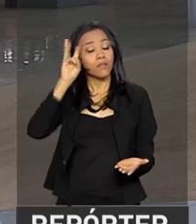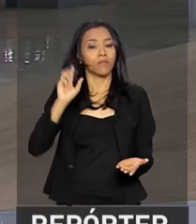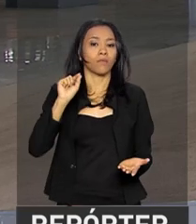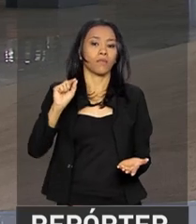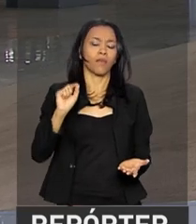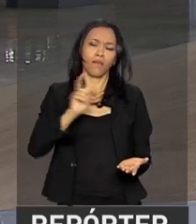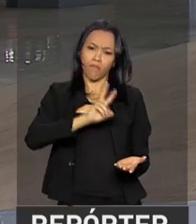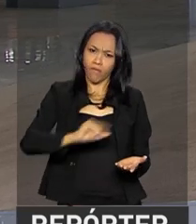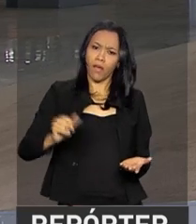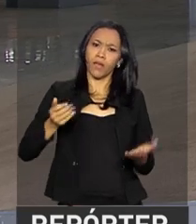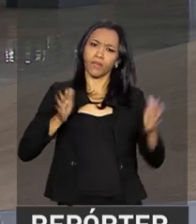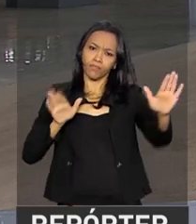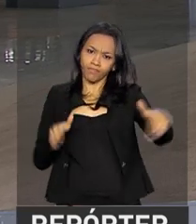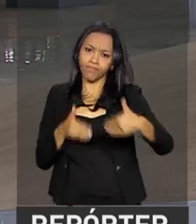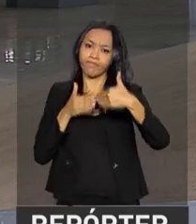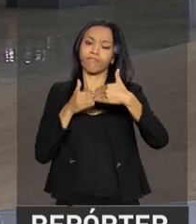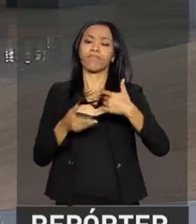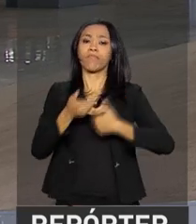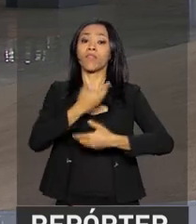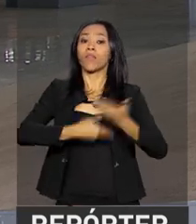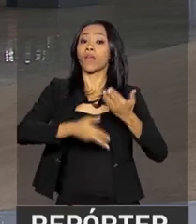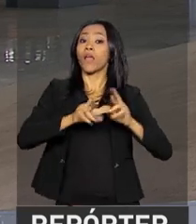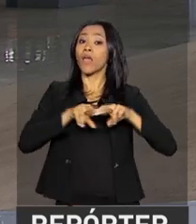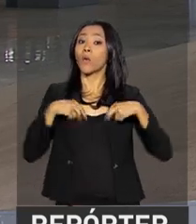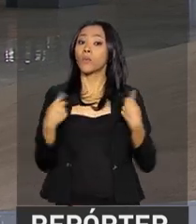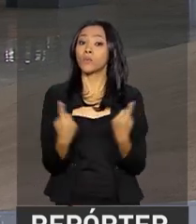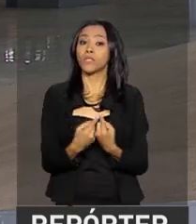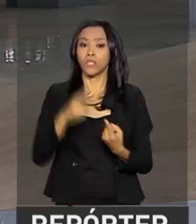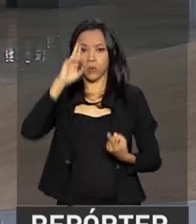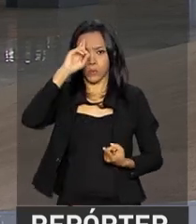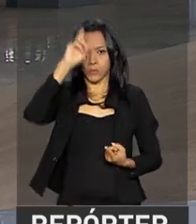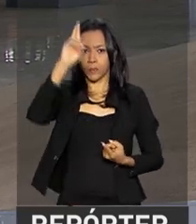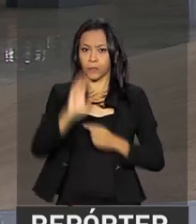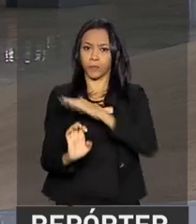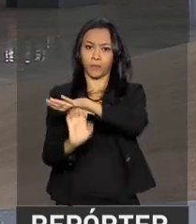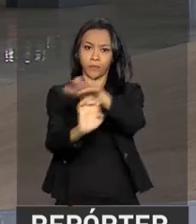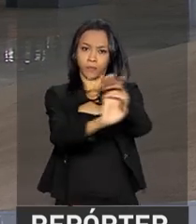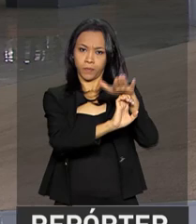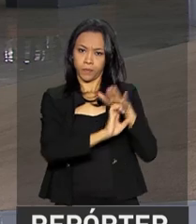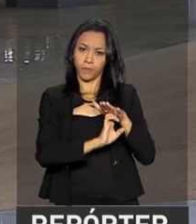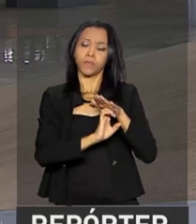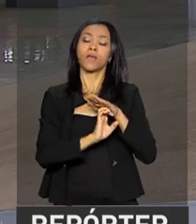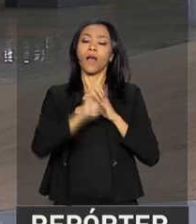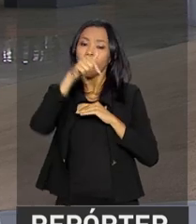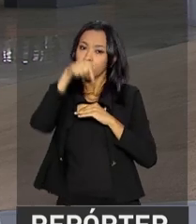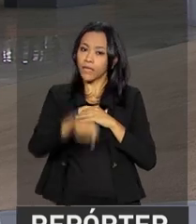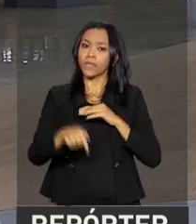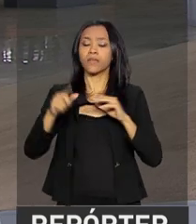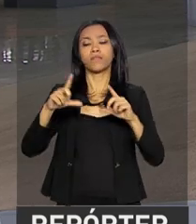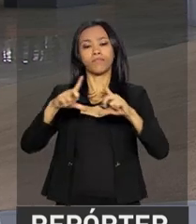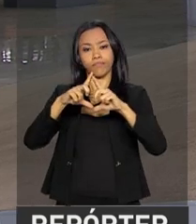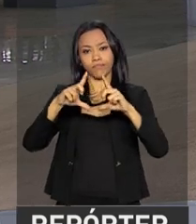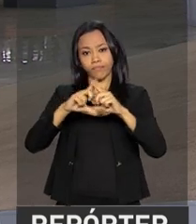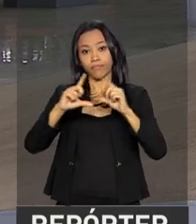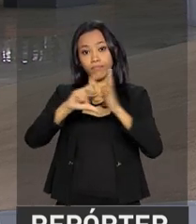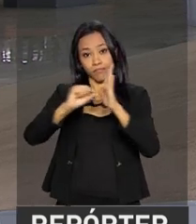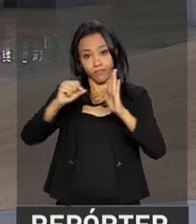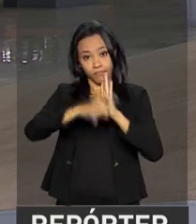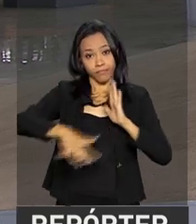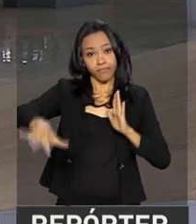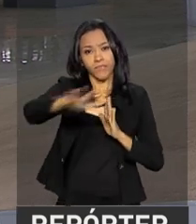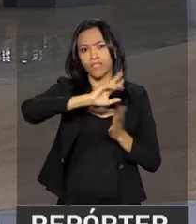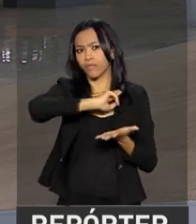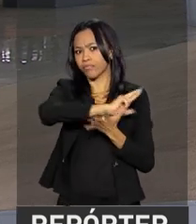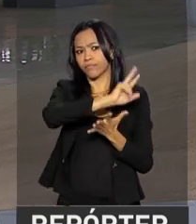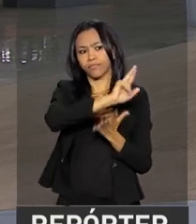receber e se reunir com lideranças empresariais também aqui no palácio do planalto são dezenas de líderes empresariais